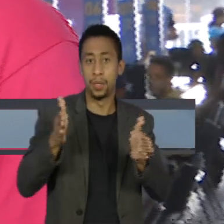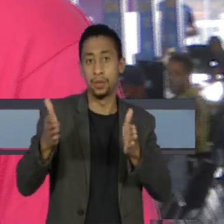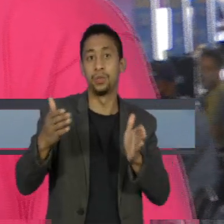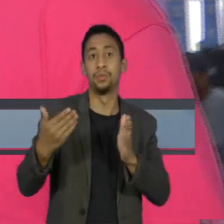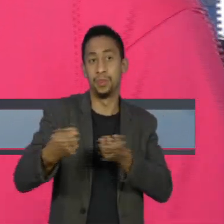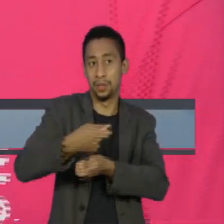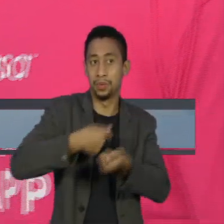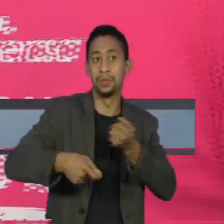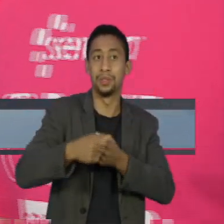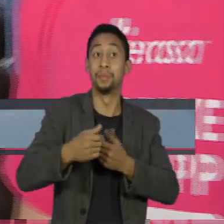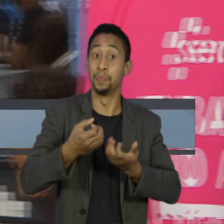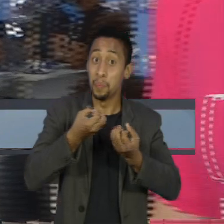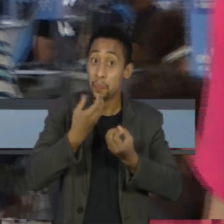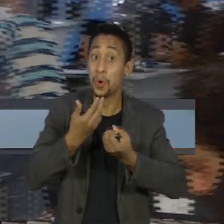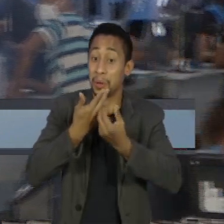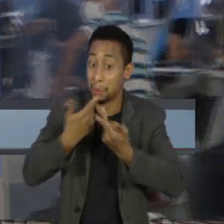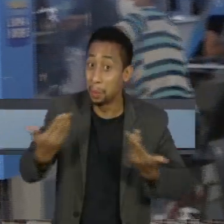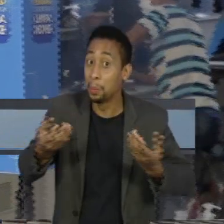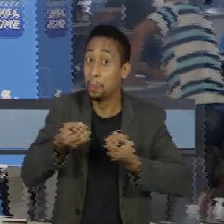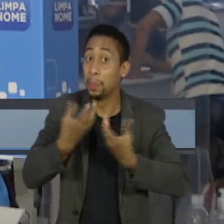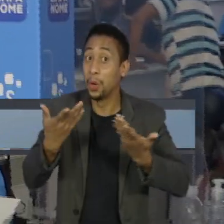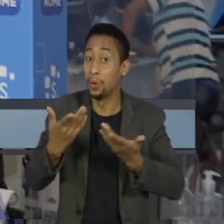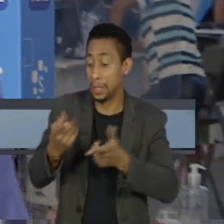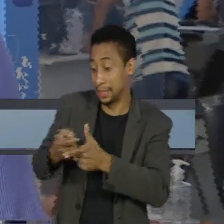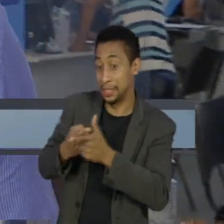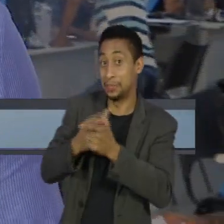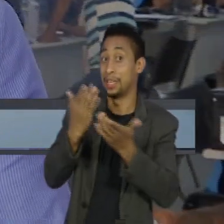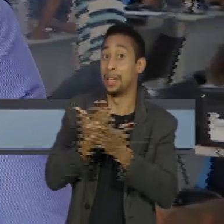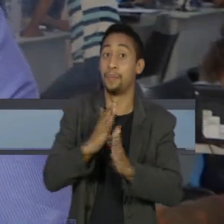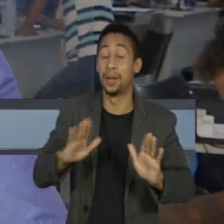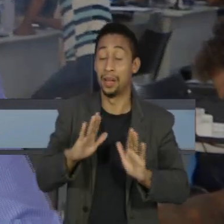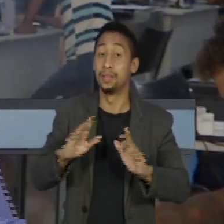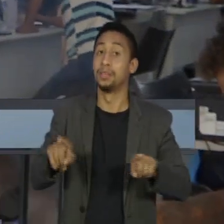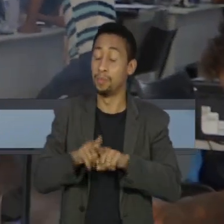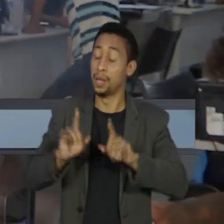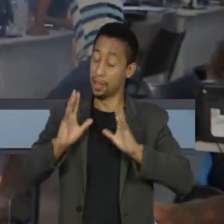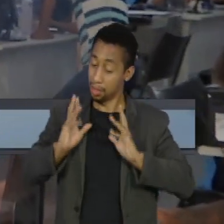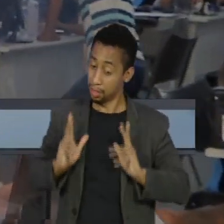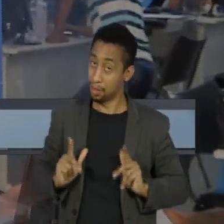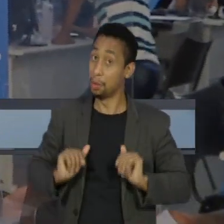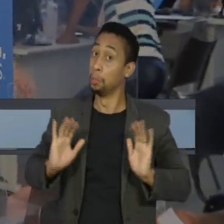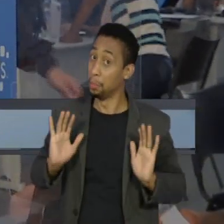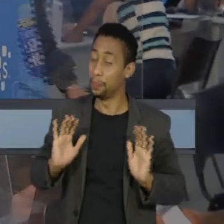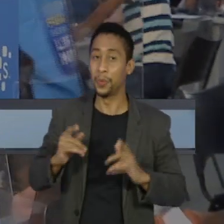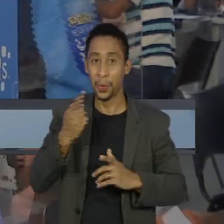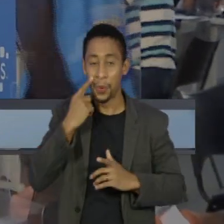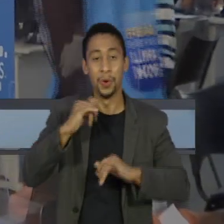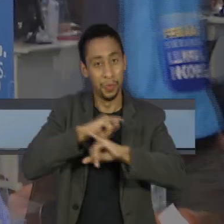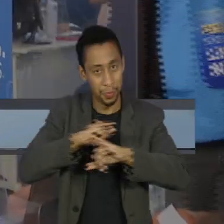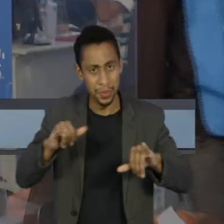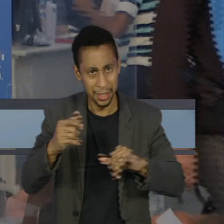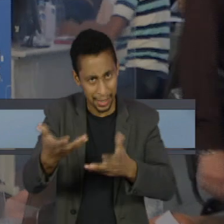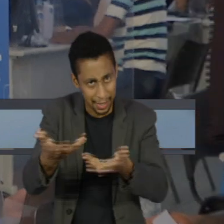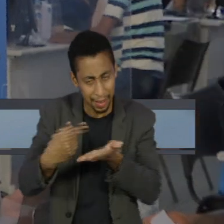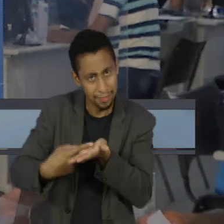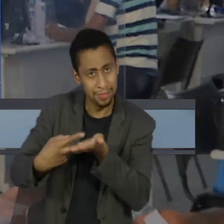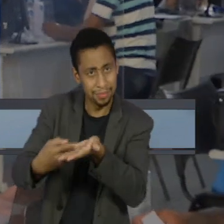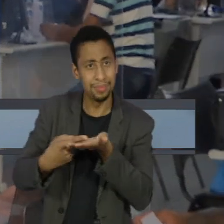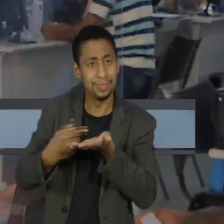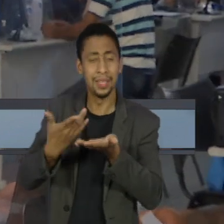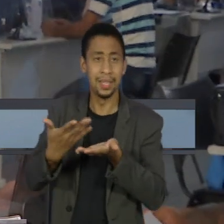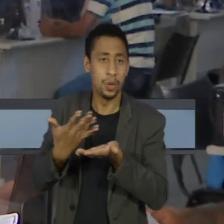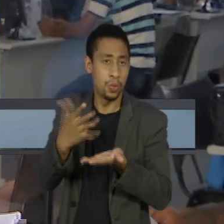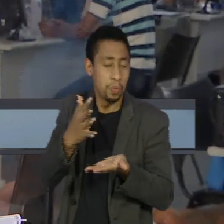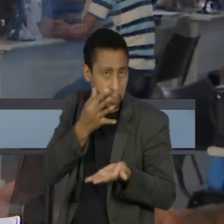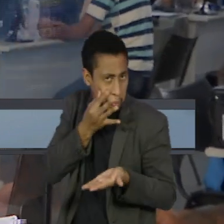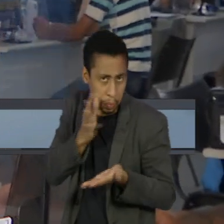boa notícia para quem quer começar o ano sem dívida e também com nome limpo. Então, mais uma vez, informando aqui, quem quiser fazer a negociação não presencial pelo